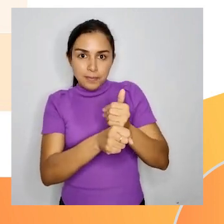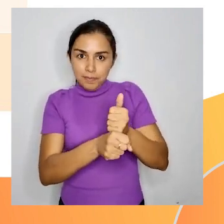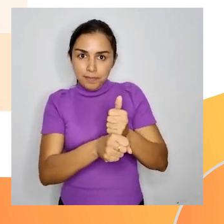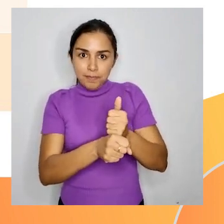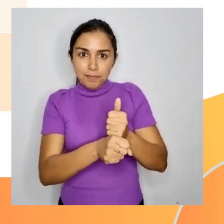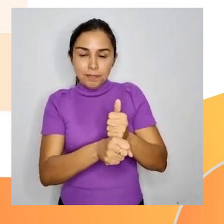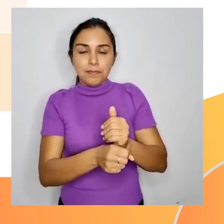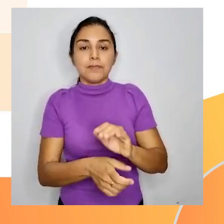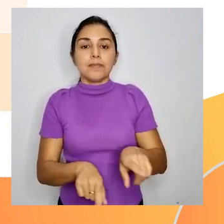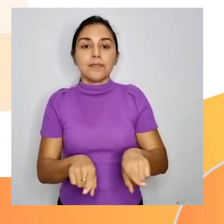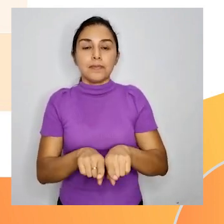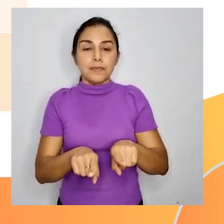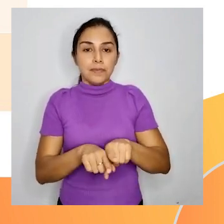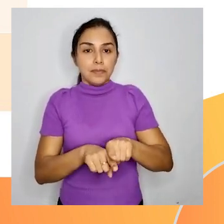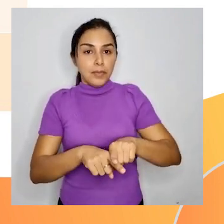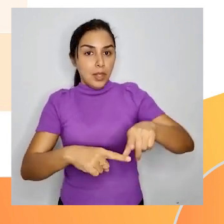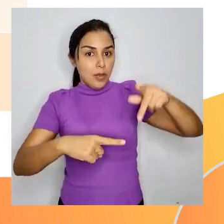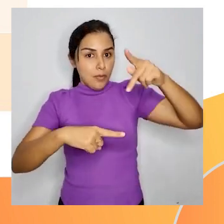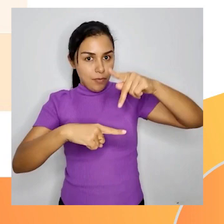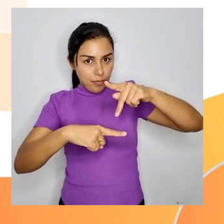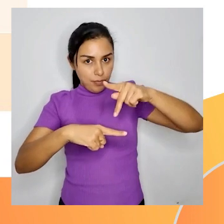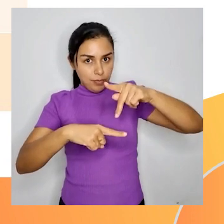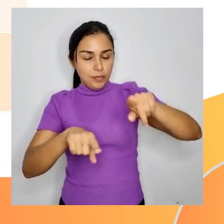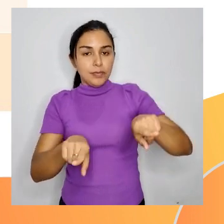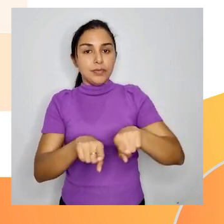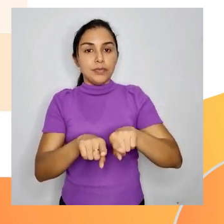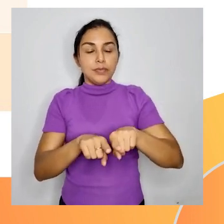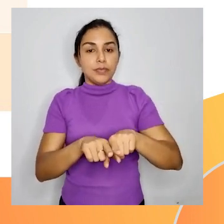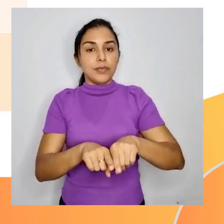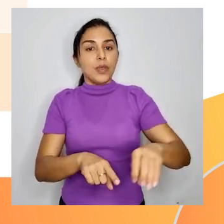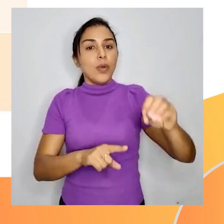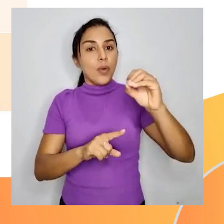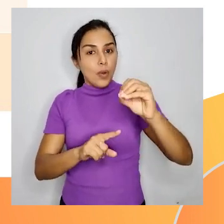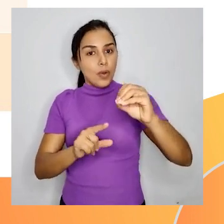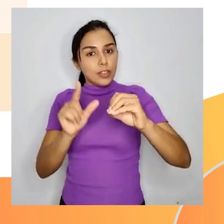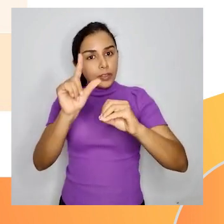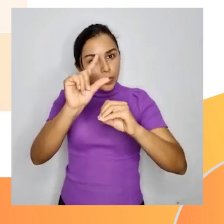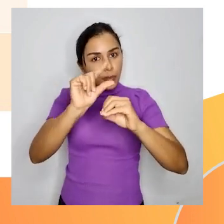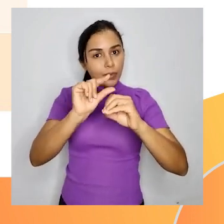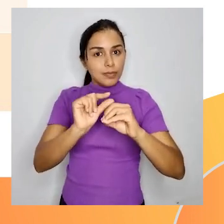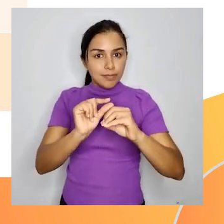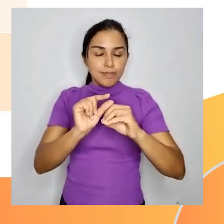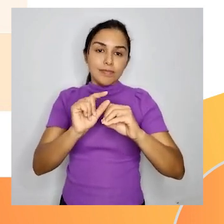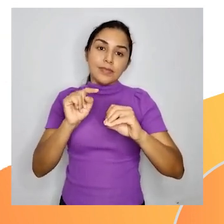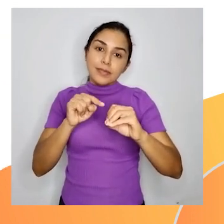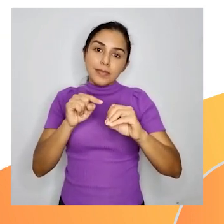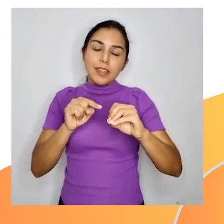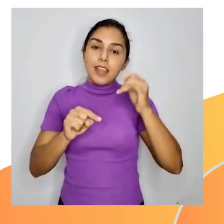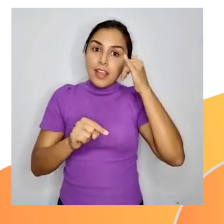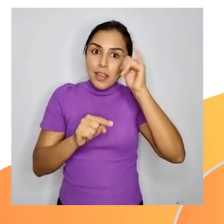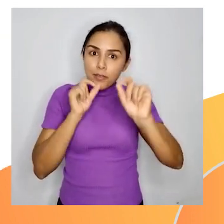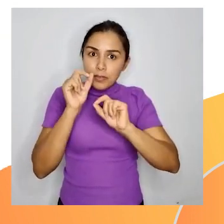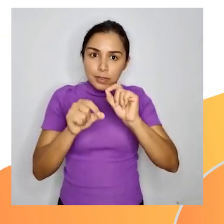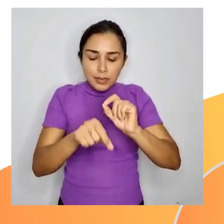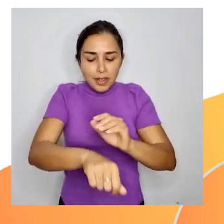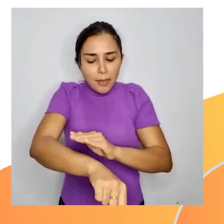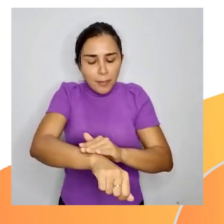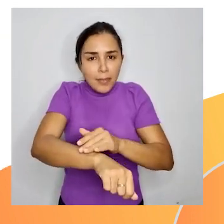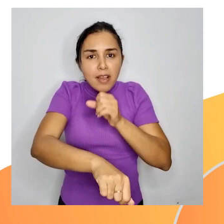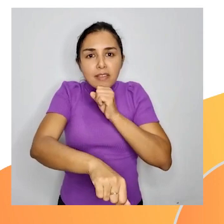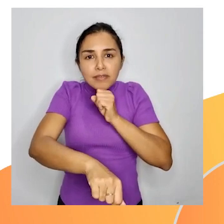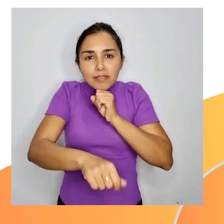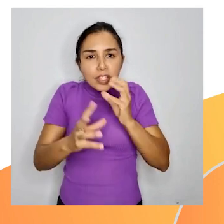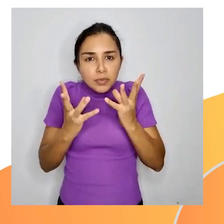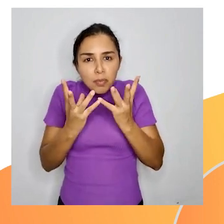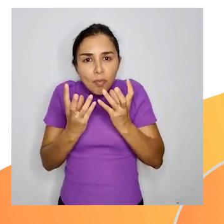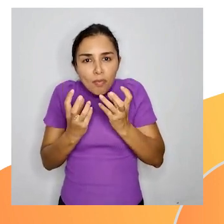fósforo e antioxidantes. Antioxidantes são elementos que combatem os radicais livres, que são os responsáveis pelo envelhecimento.